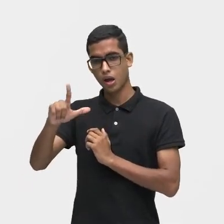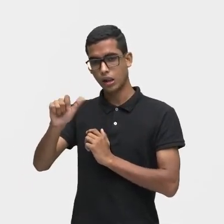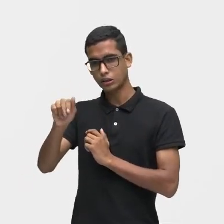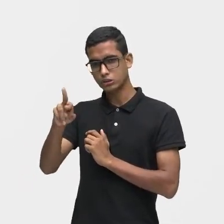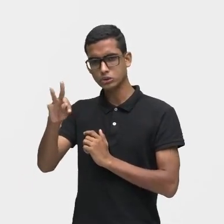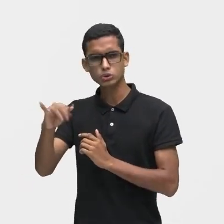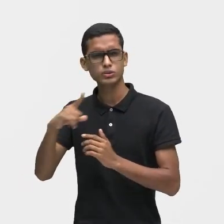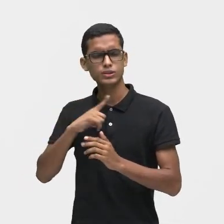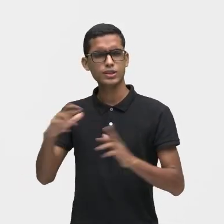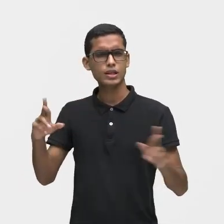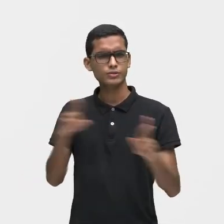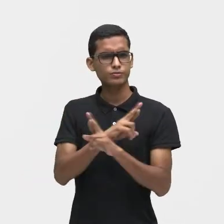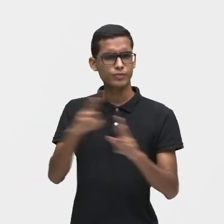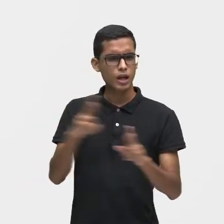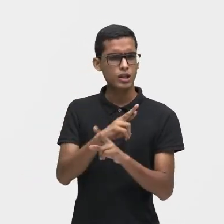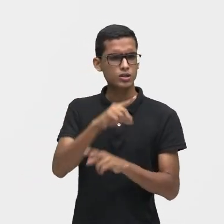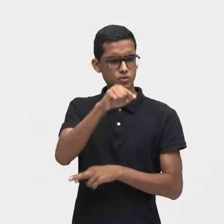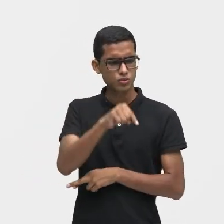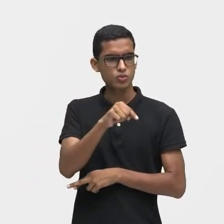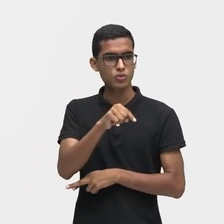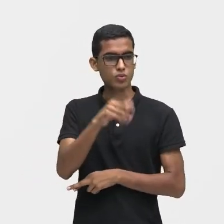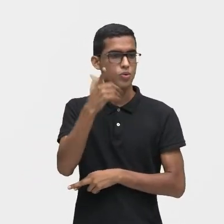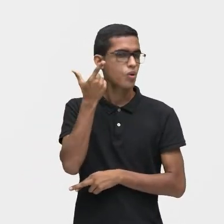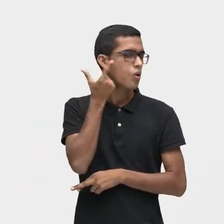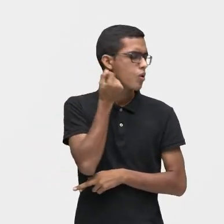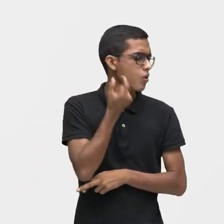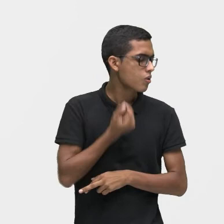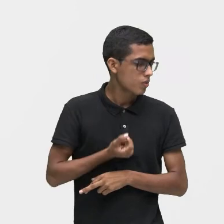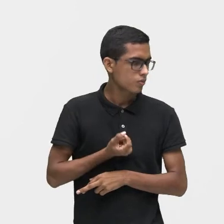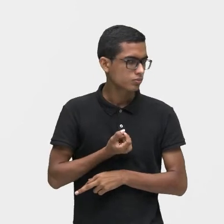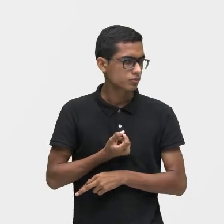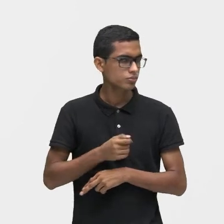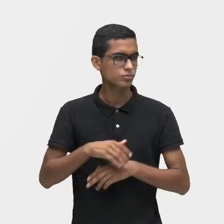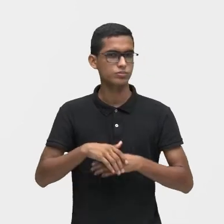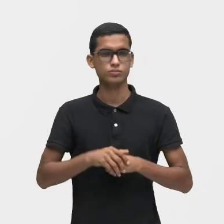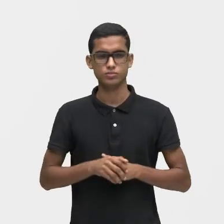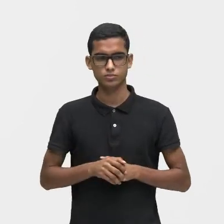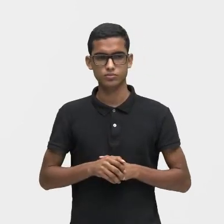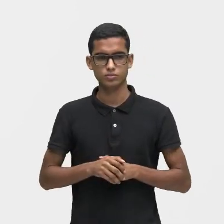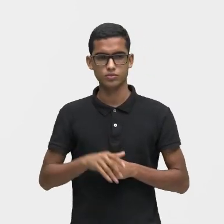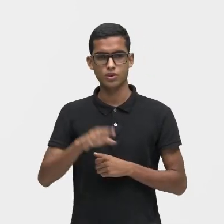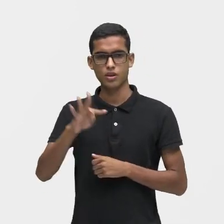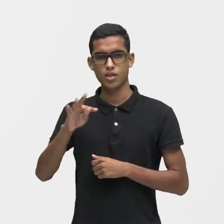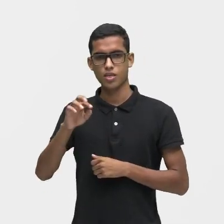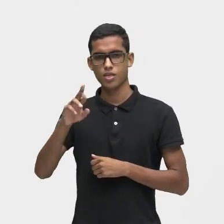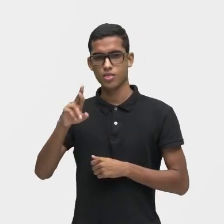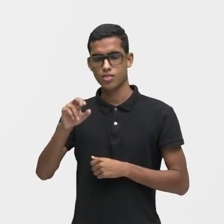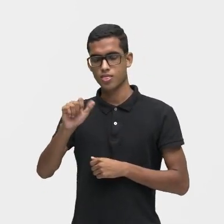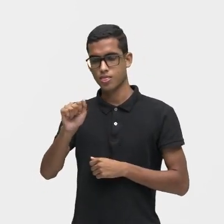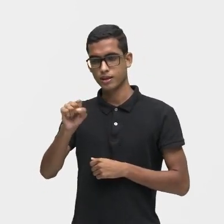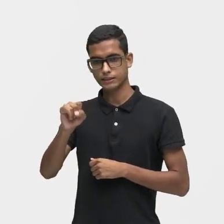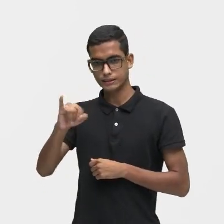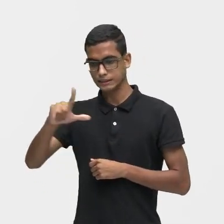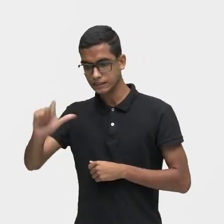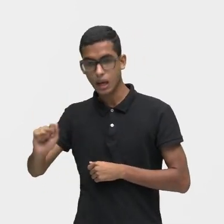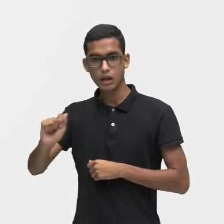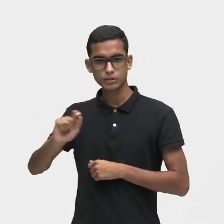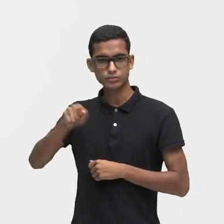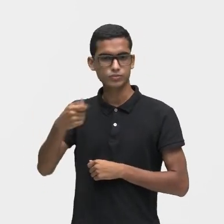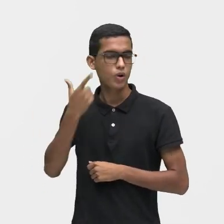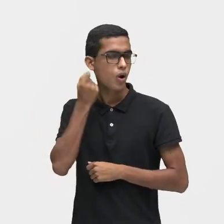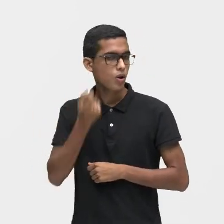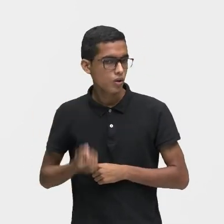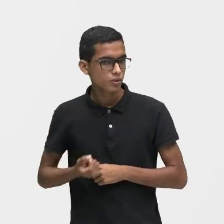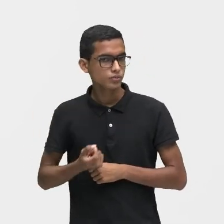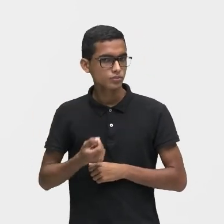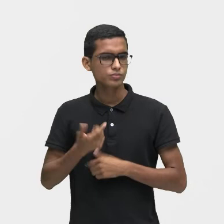de Tarsila do Amaral? Então, vocês vão verificar esses dois artistas, né? O Claude Monet foi um artista